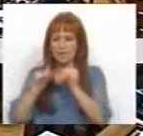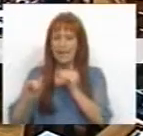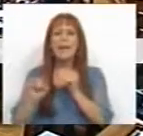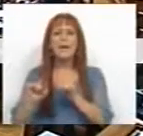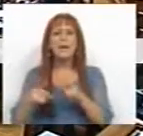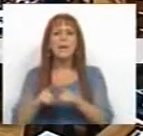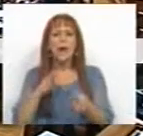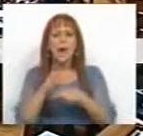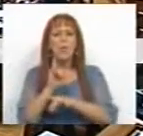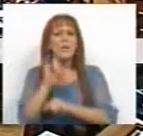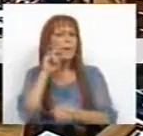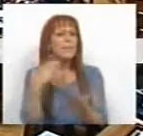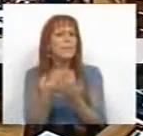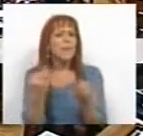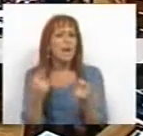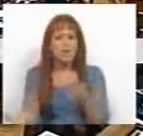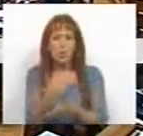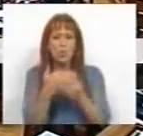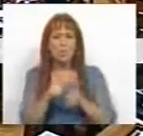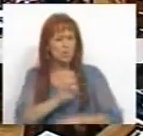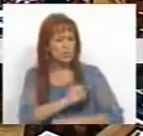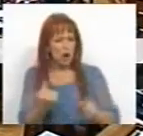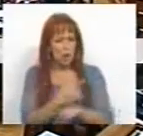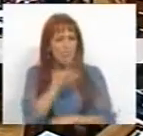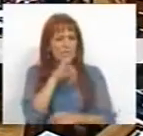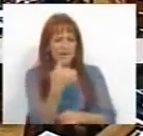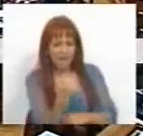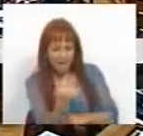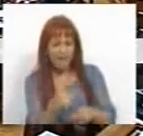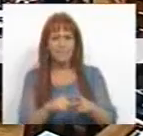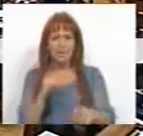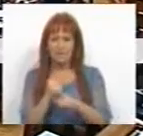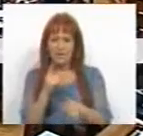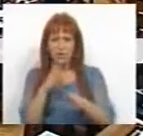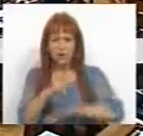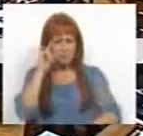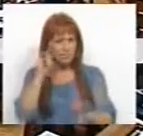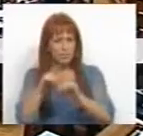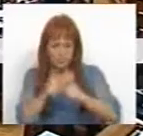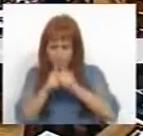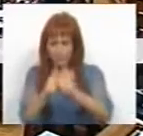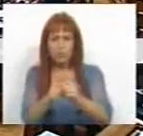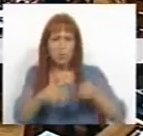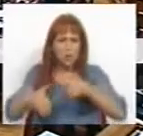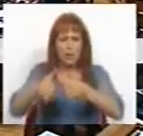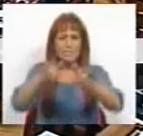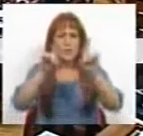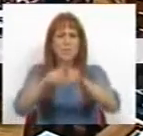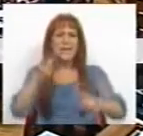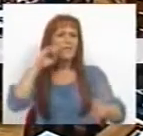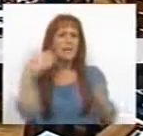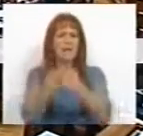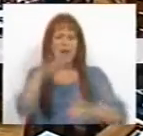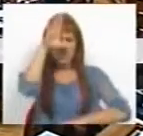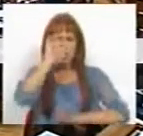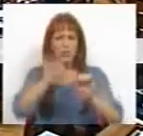Estabilidade continua a garantir a recuperação do poder de compra das famílias e mantém o propósito de seguir o caminho da defesa